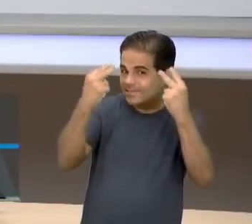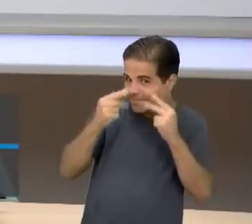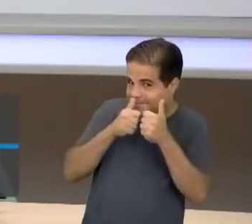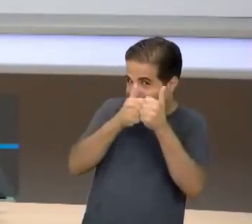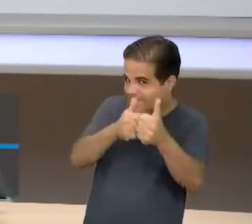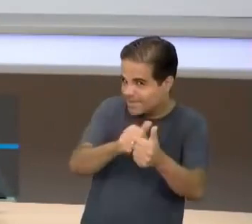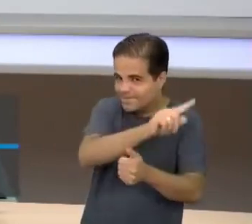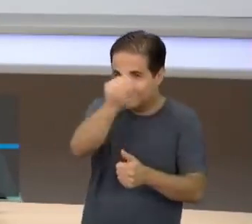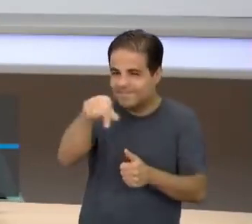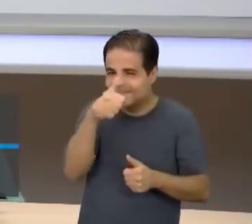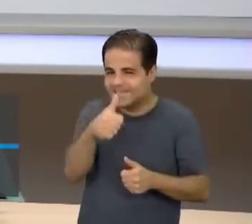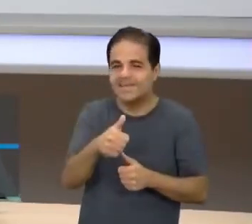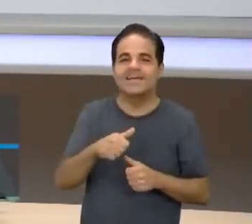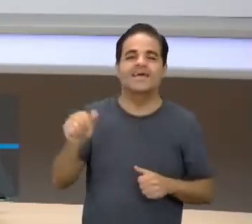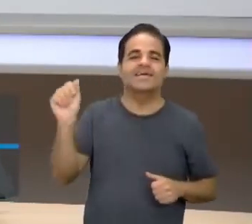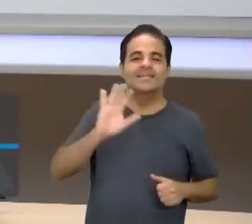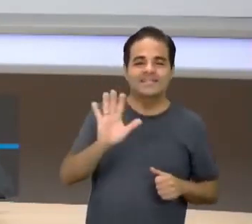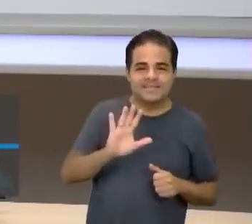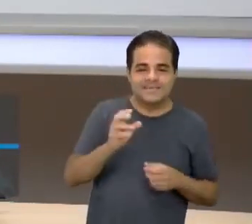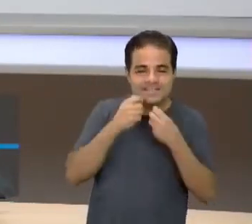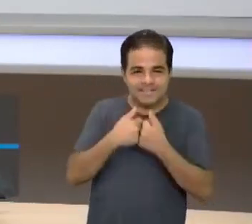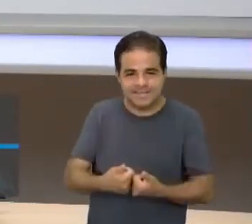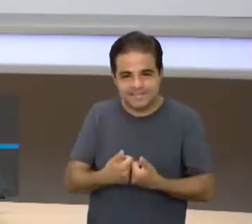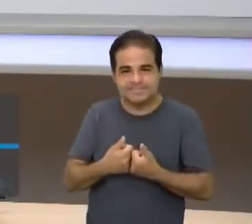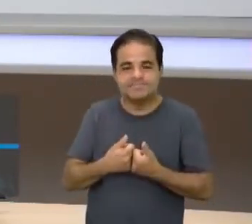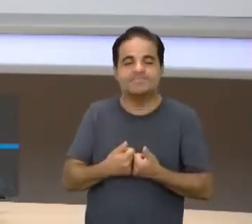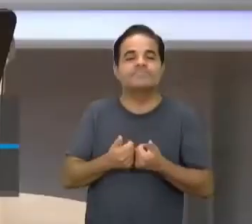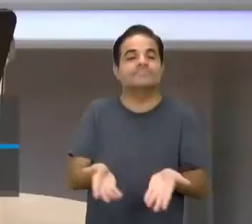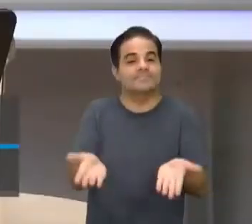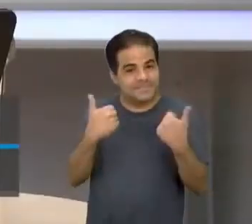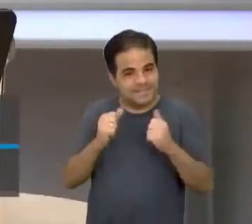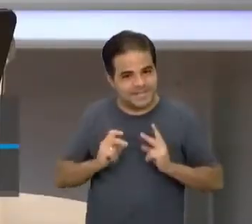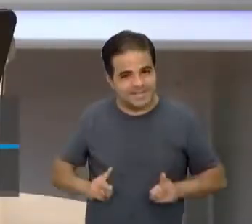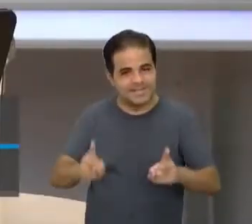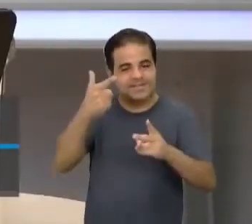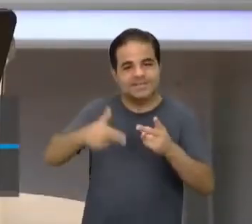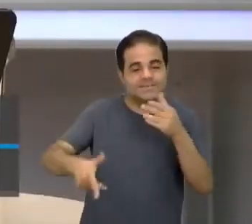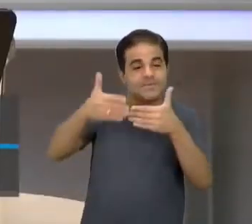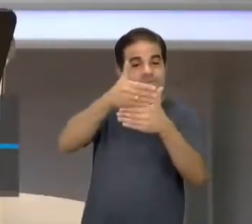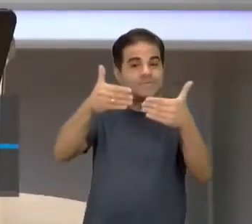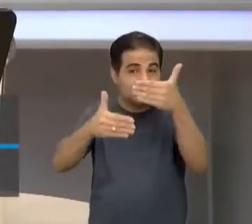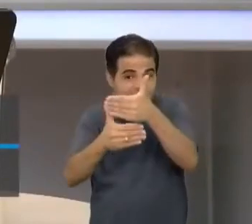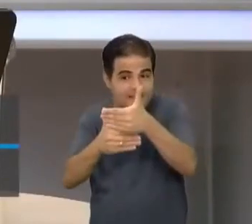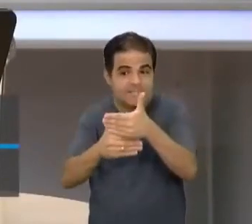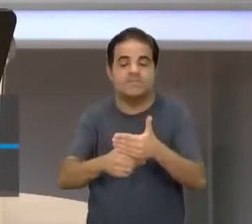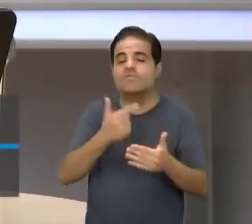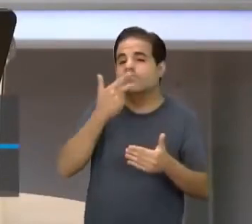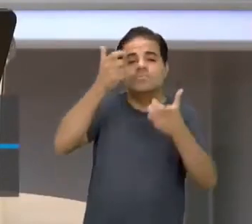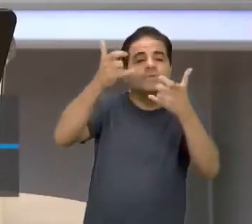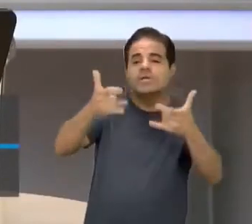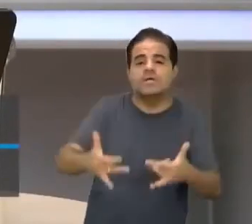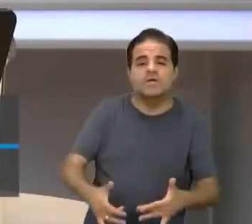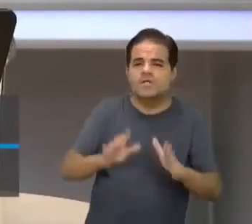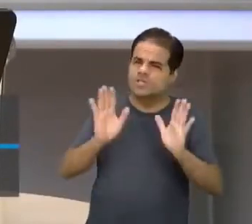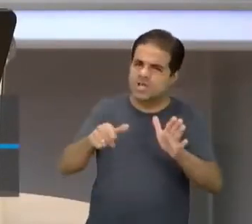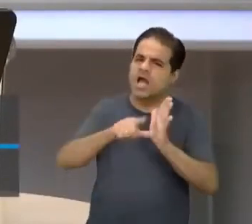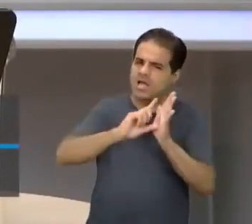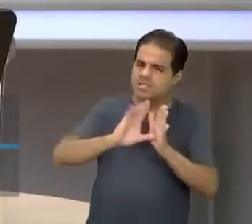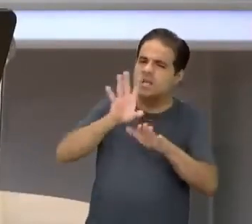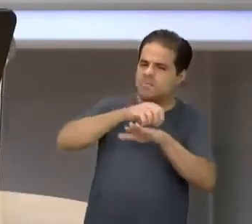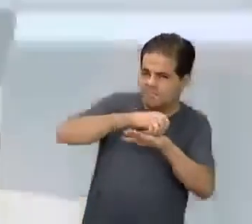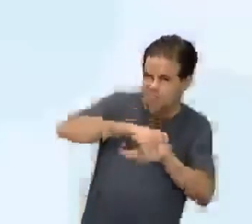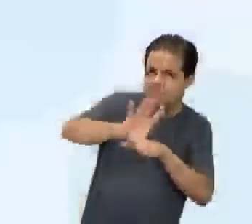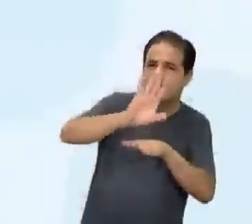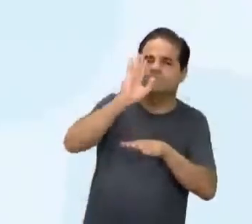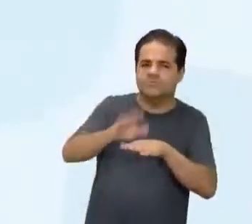viu? Pronto. Então, muito bem, pessoal. Então, no próximo slide aí, a gente vai falar um pouquinho, já tinha passado aí na tela, né?